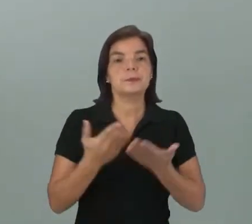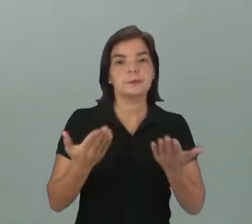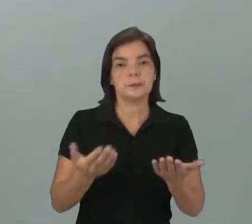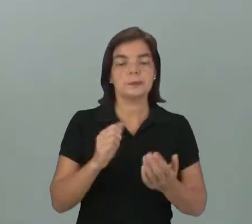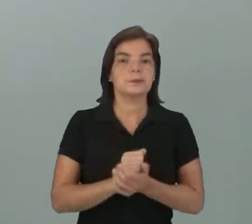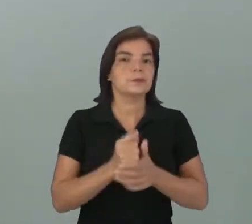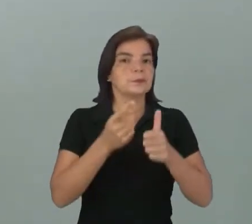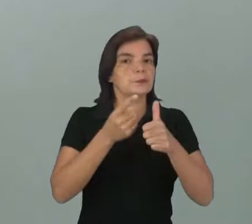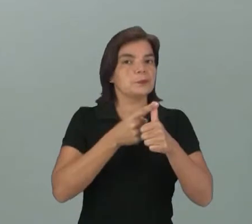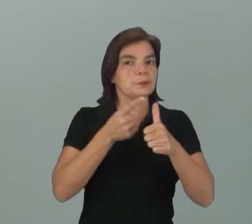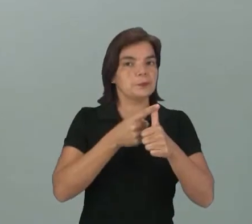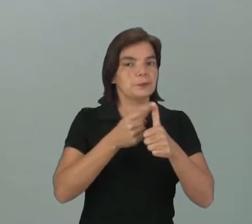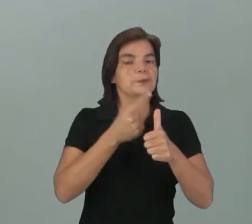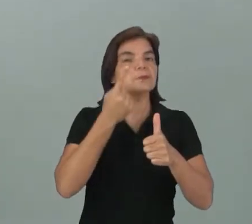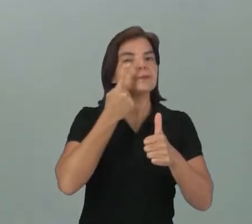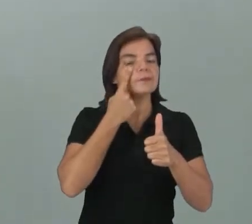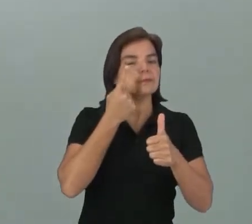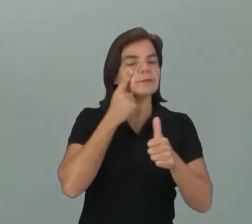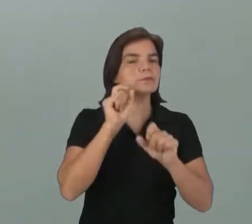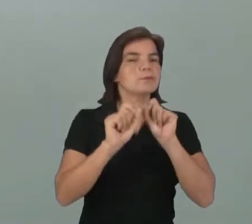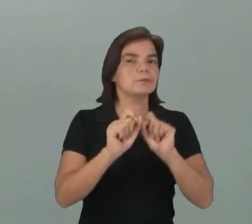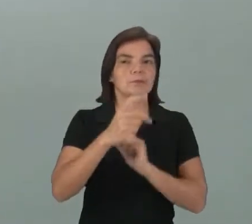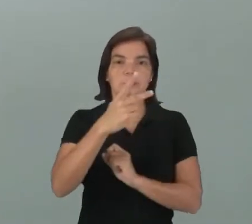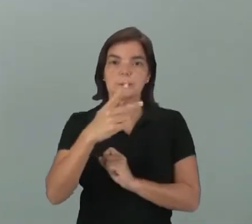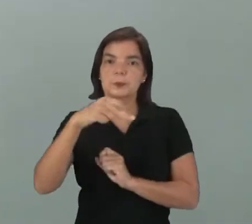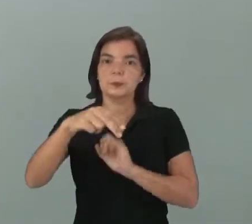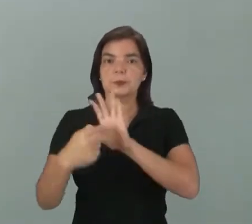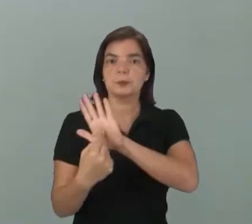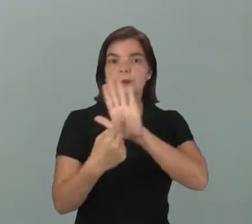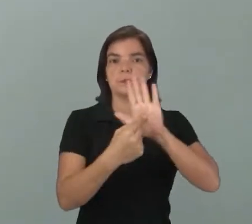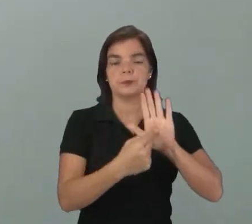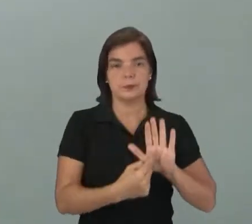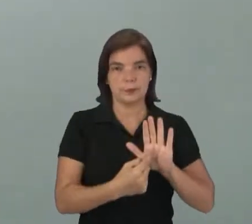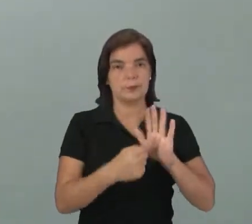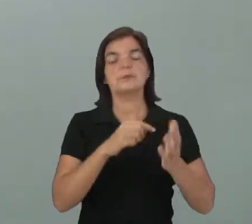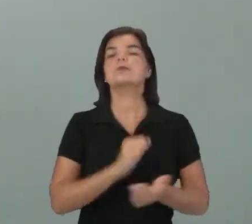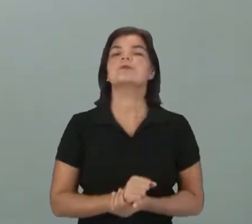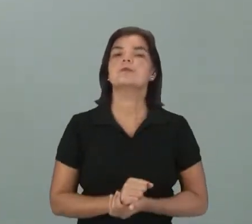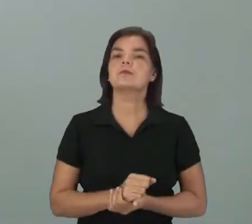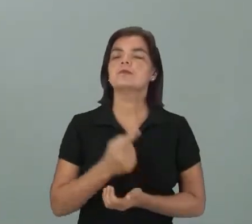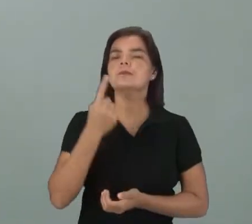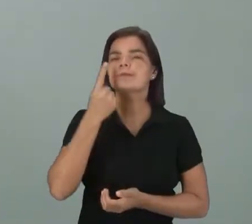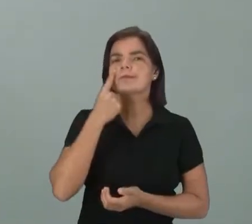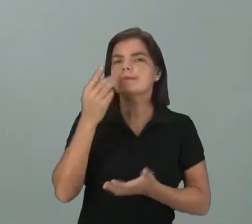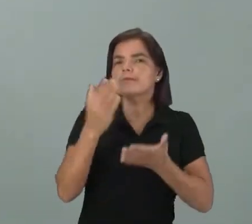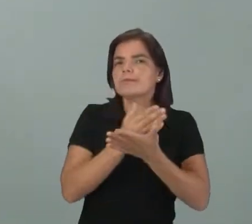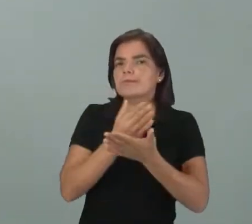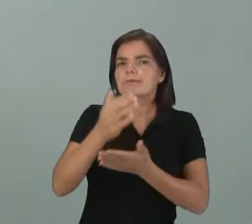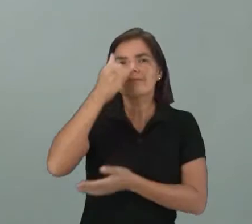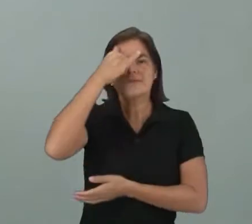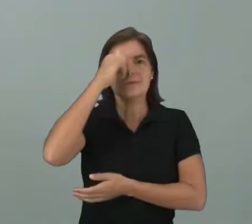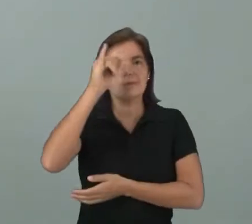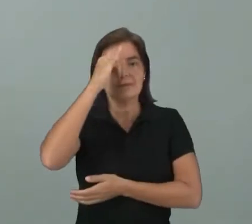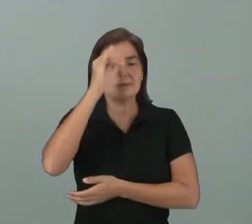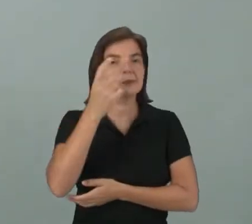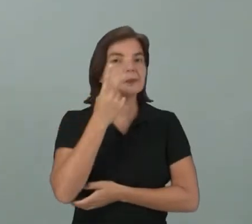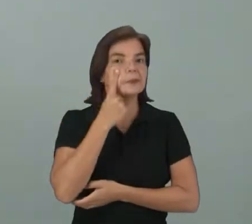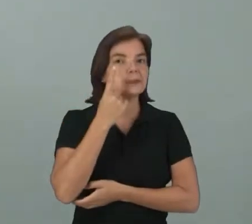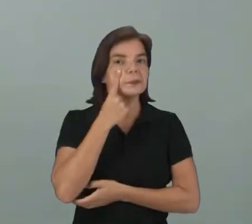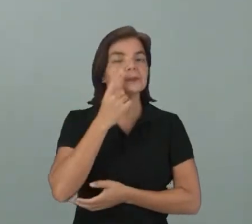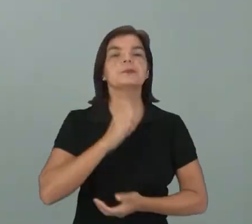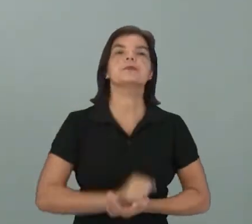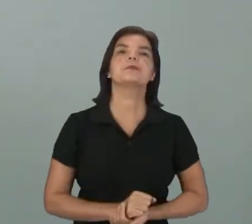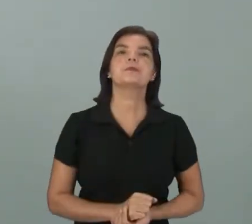Bom, primeiramente, devemos observar que os pronomes demonstrativos, eles nos remetem a algumas ideias.